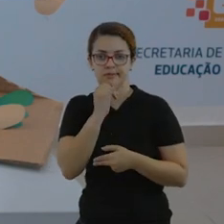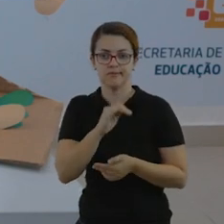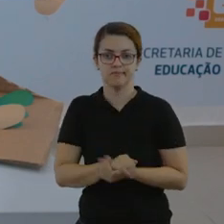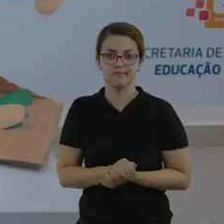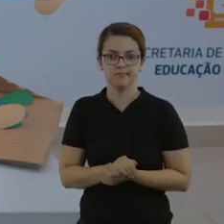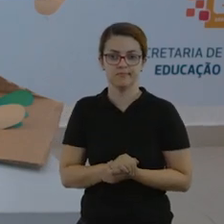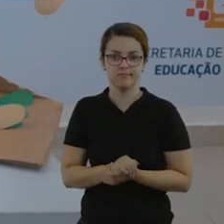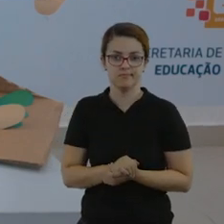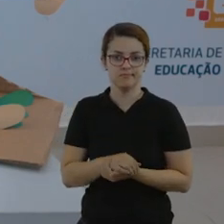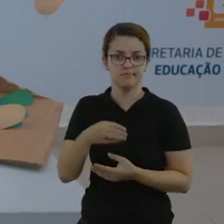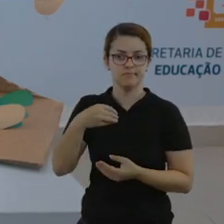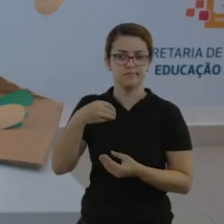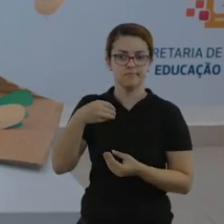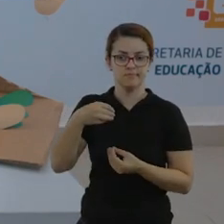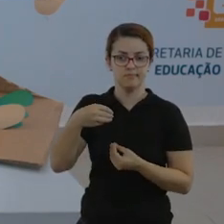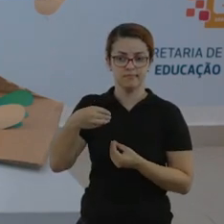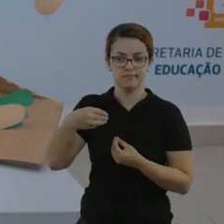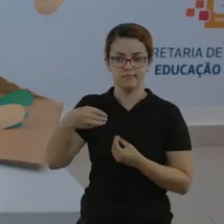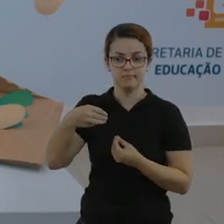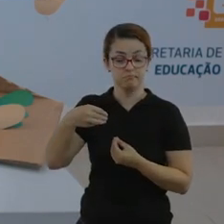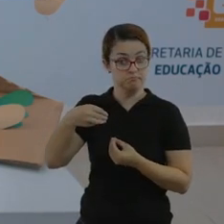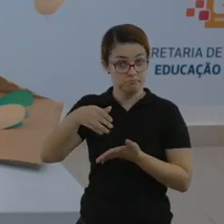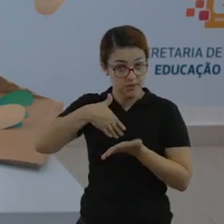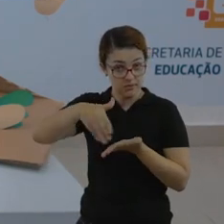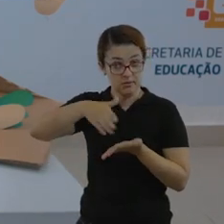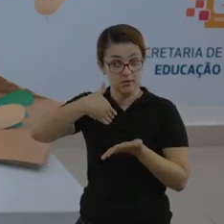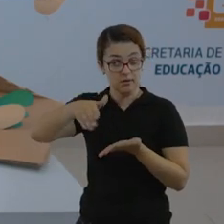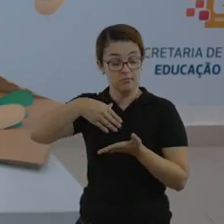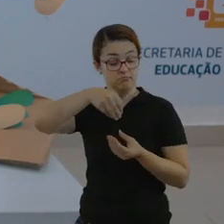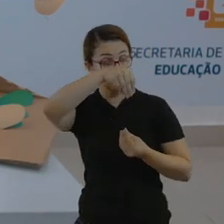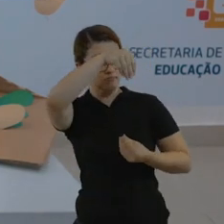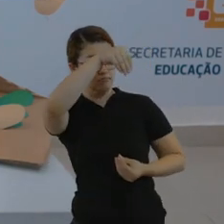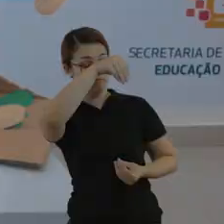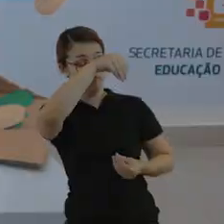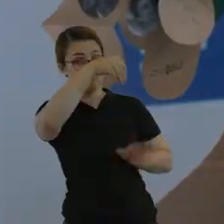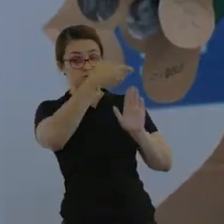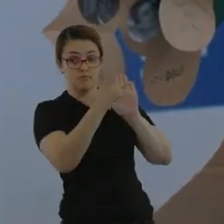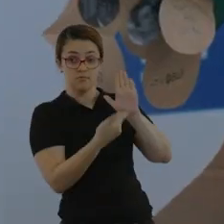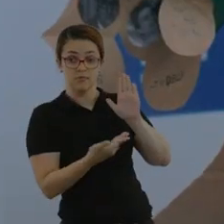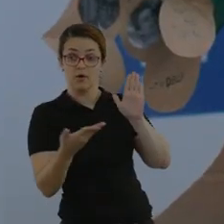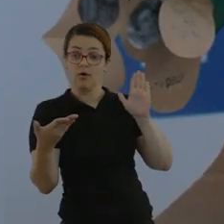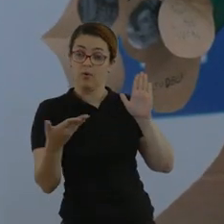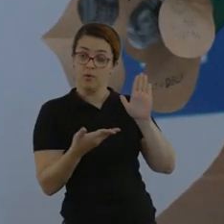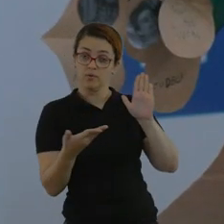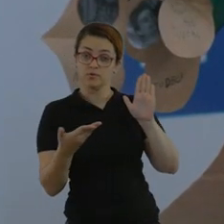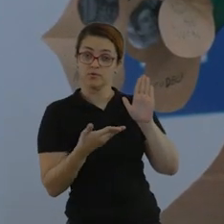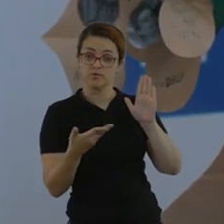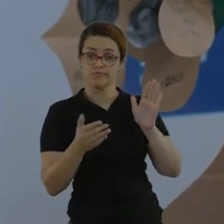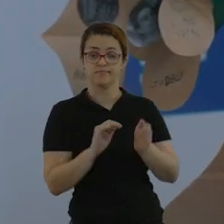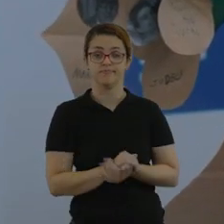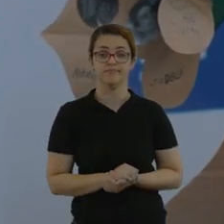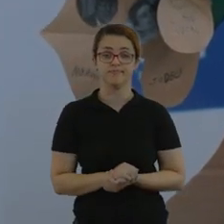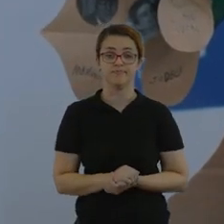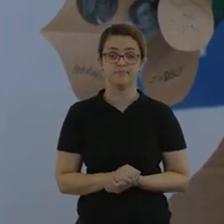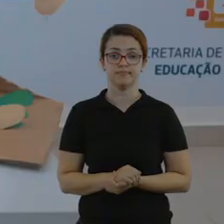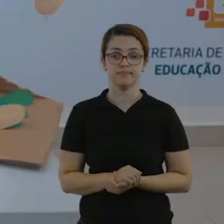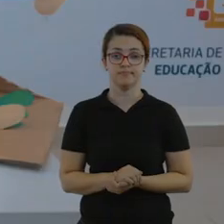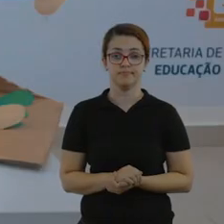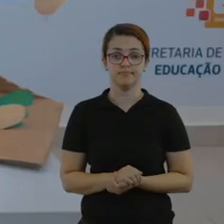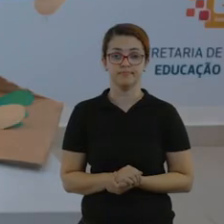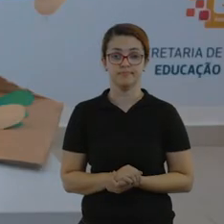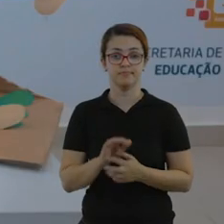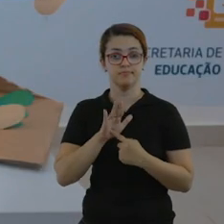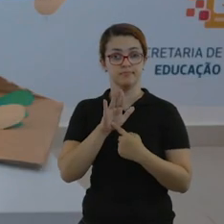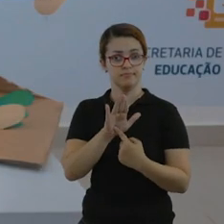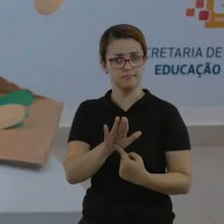exemplo, atividades plásticas, como essas que a gente vai fazer hoje aqui, tá? Eu trouxe